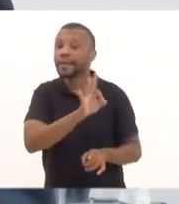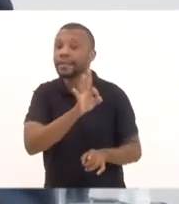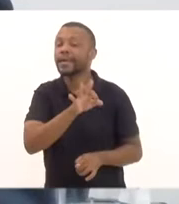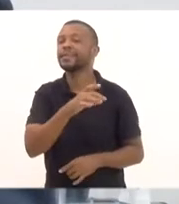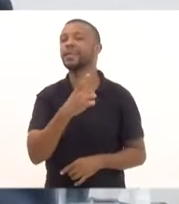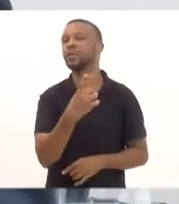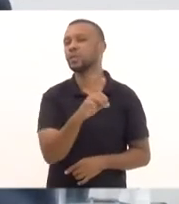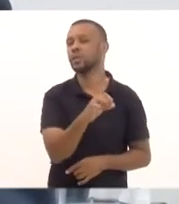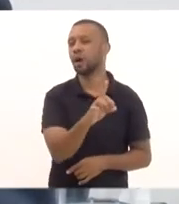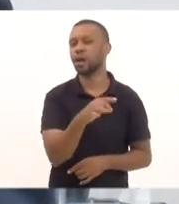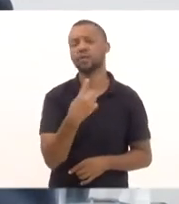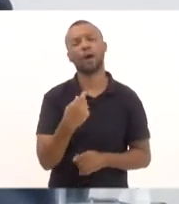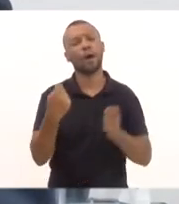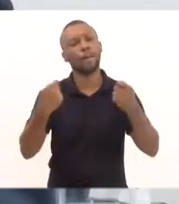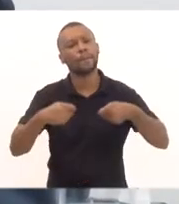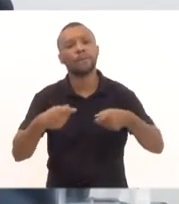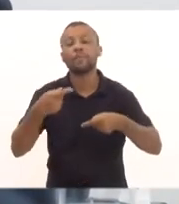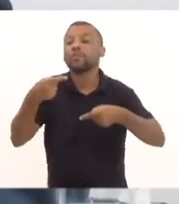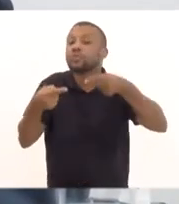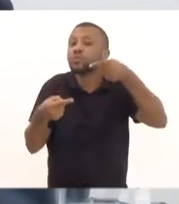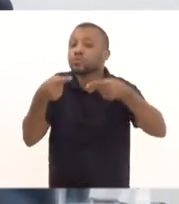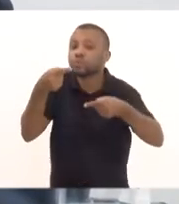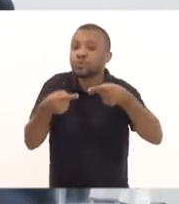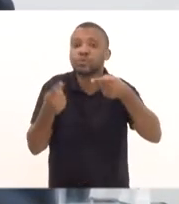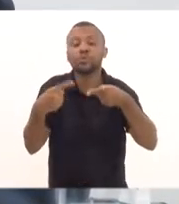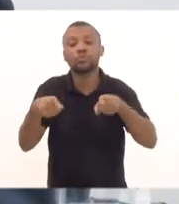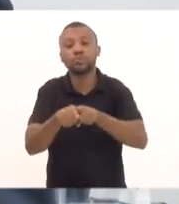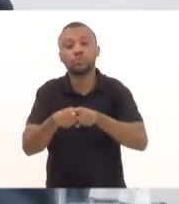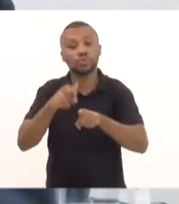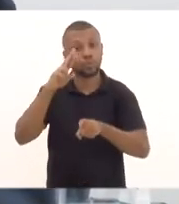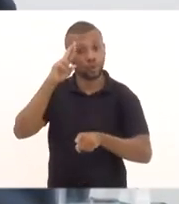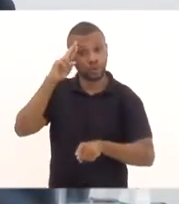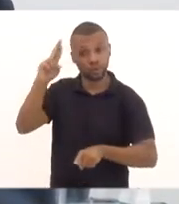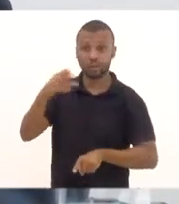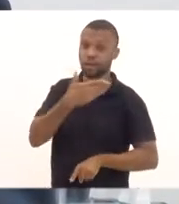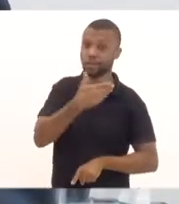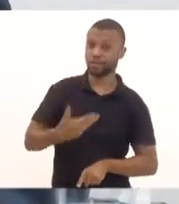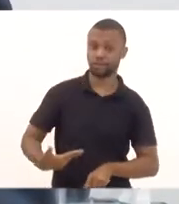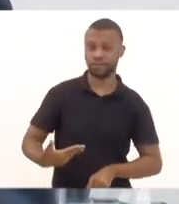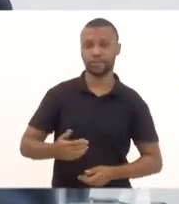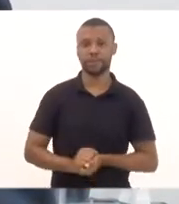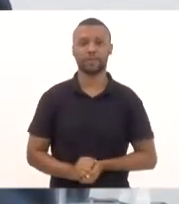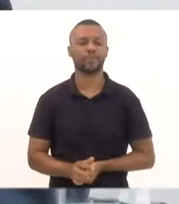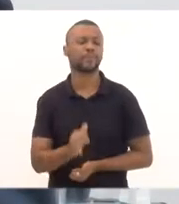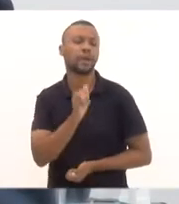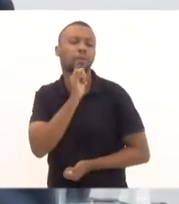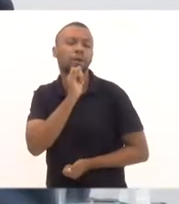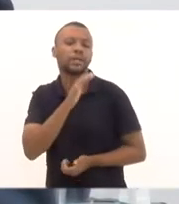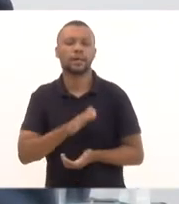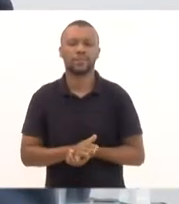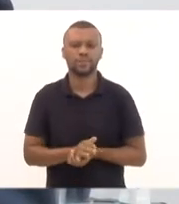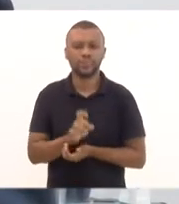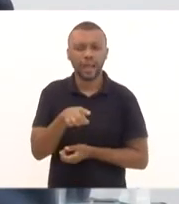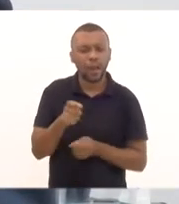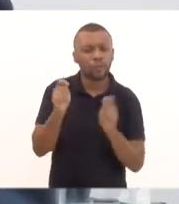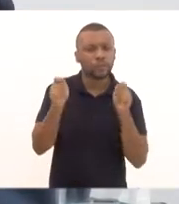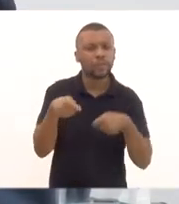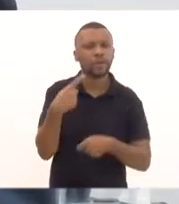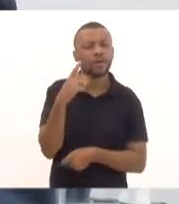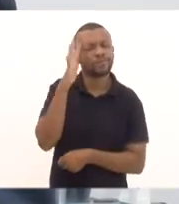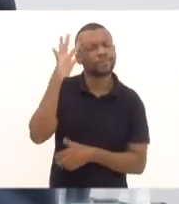discutir isso mas autoridades estaduais direto diretamente vinculado essa questão tem que discutir por exemplo se não é possível pensar